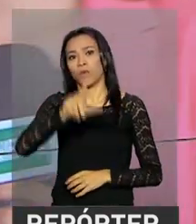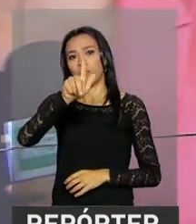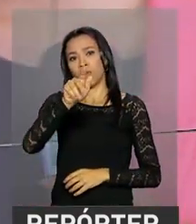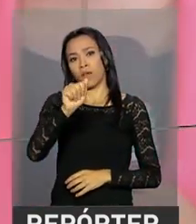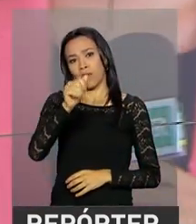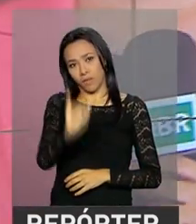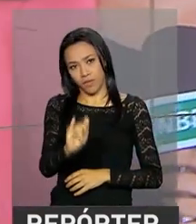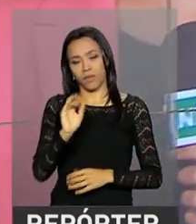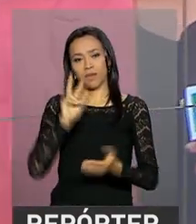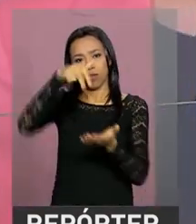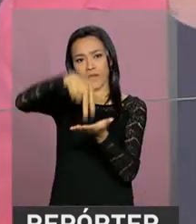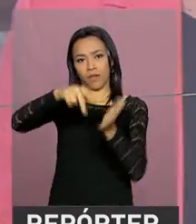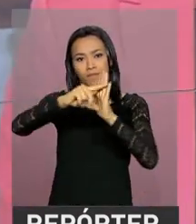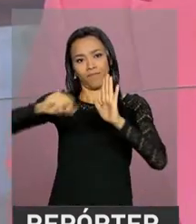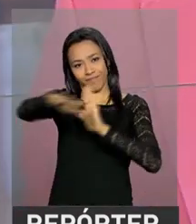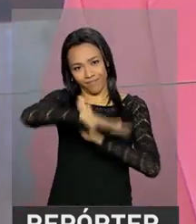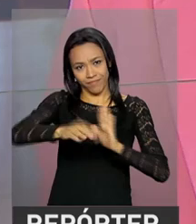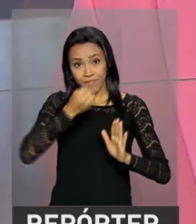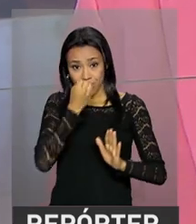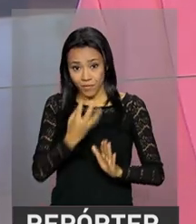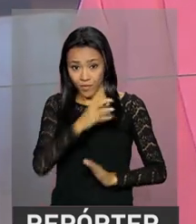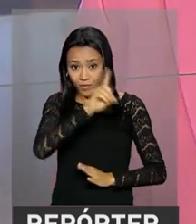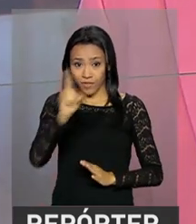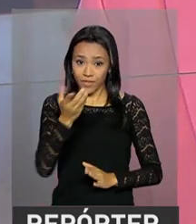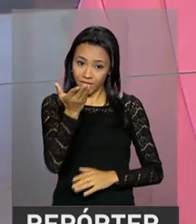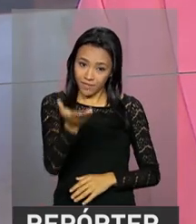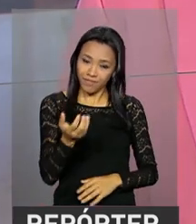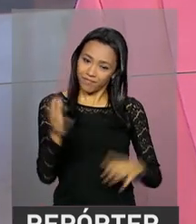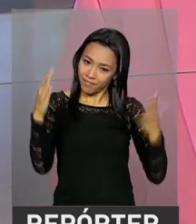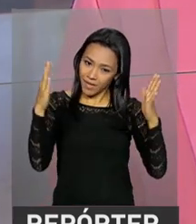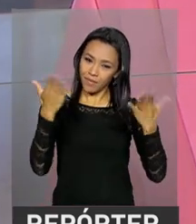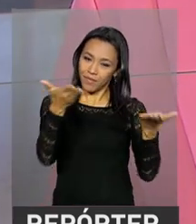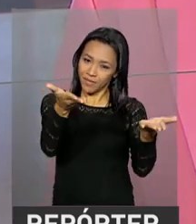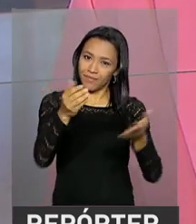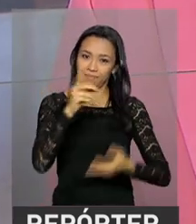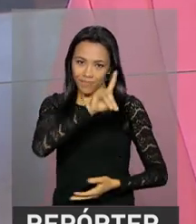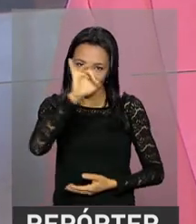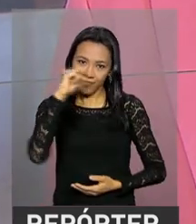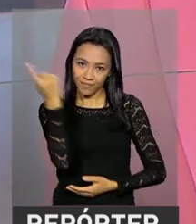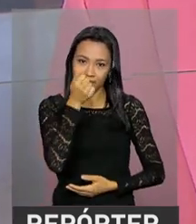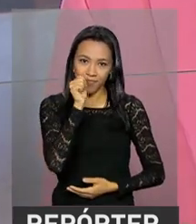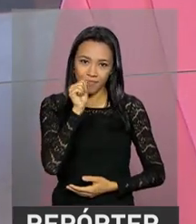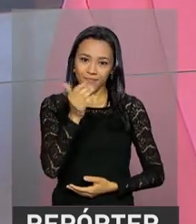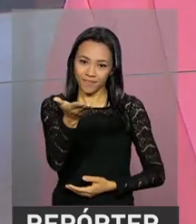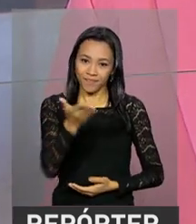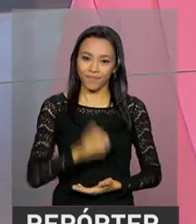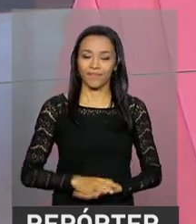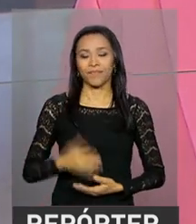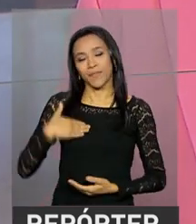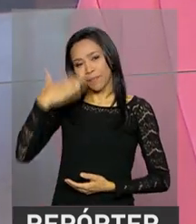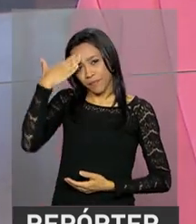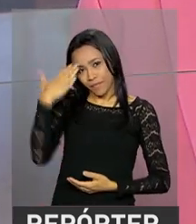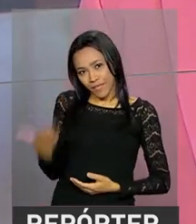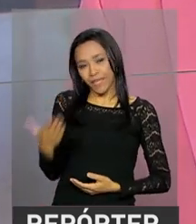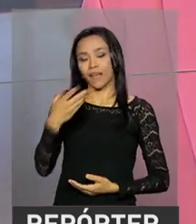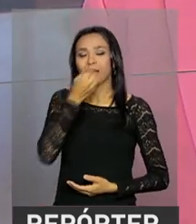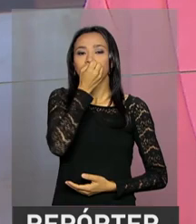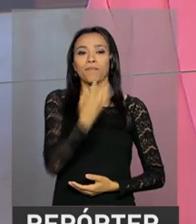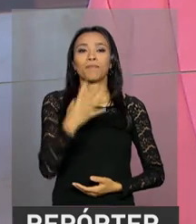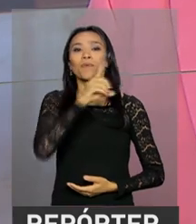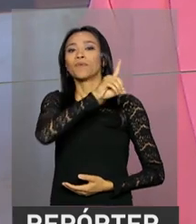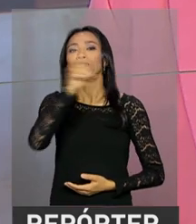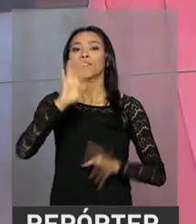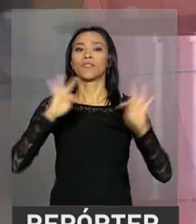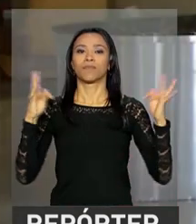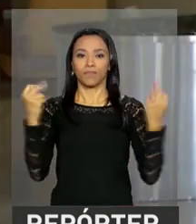no Palácio do Planalto. Gabi, bom dia e parabéns pelo Dia das Mulheres. Obrigada, Leandro. Um bom dia e um bom